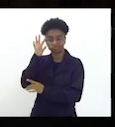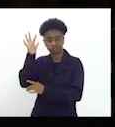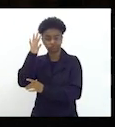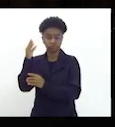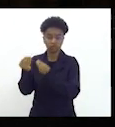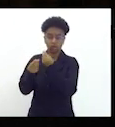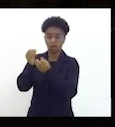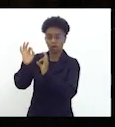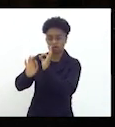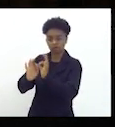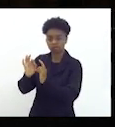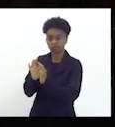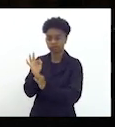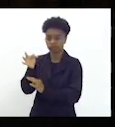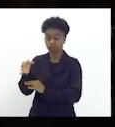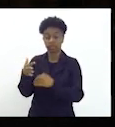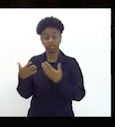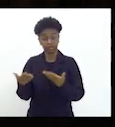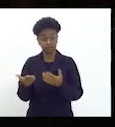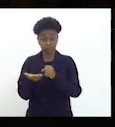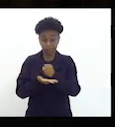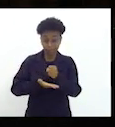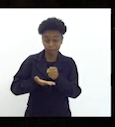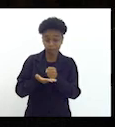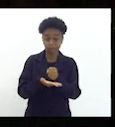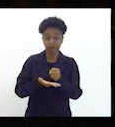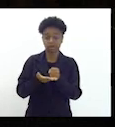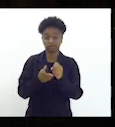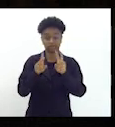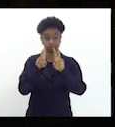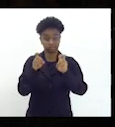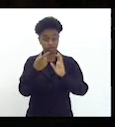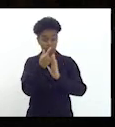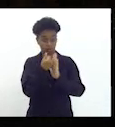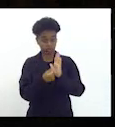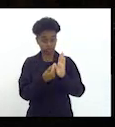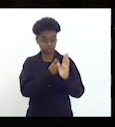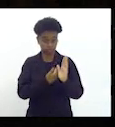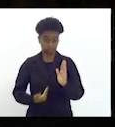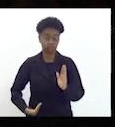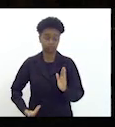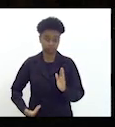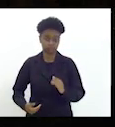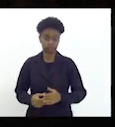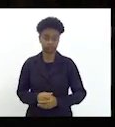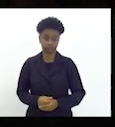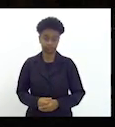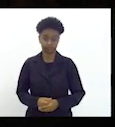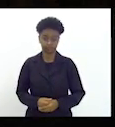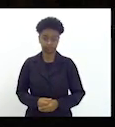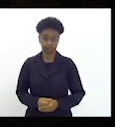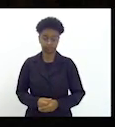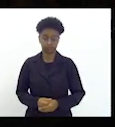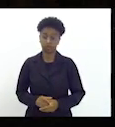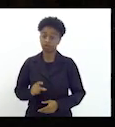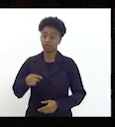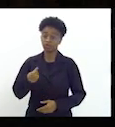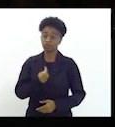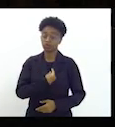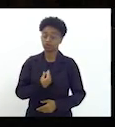e essa é a questão básica do orçamento público e nós estamos